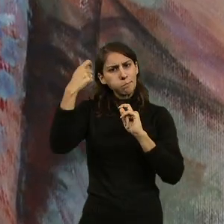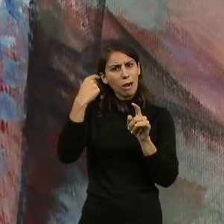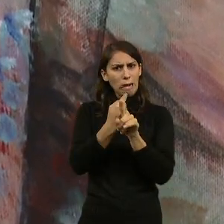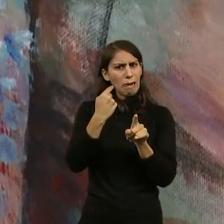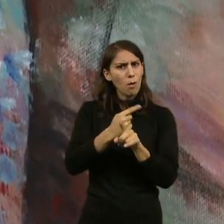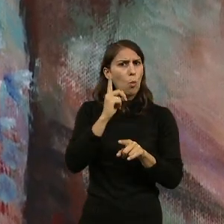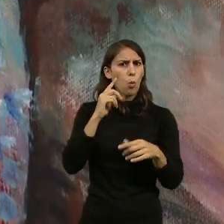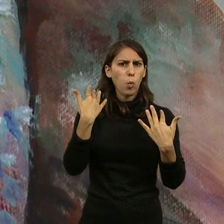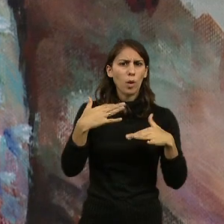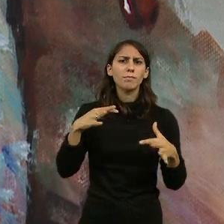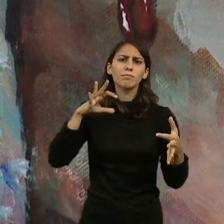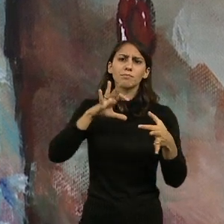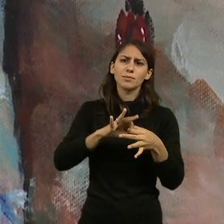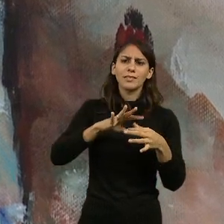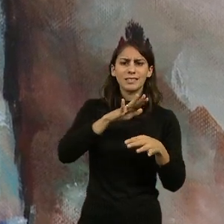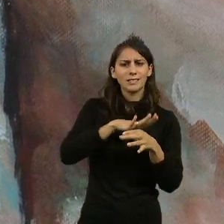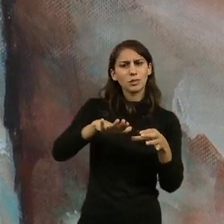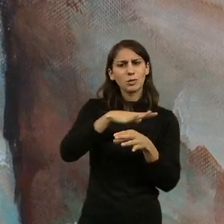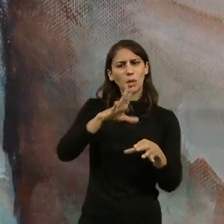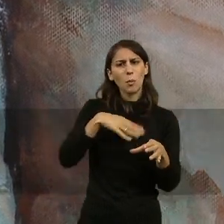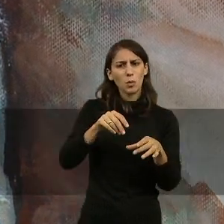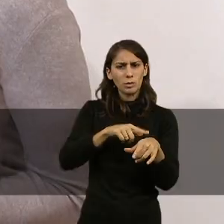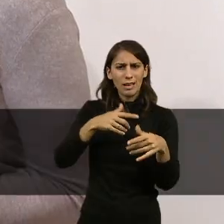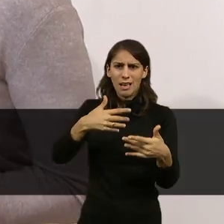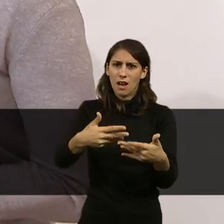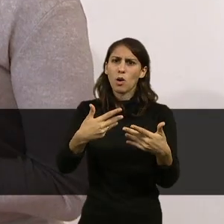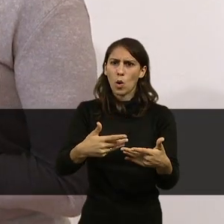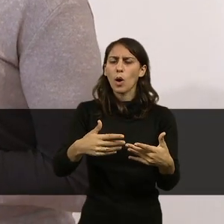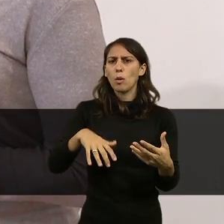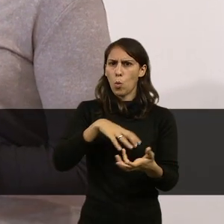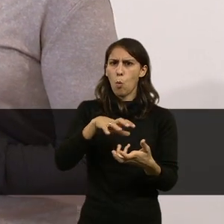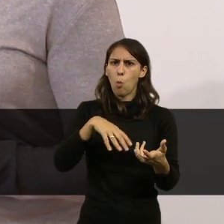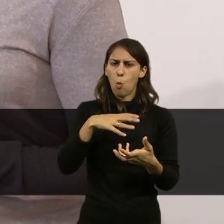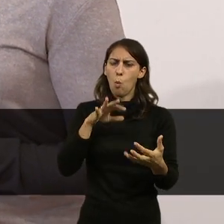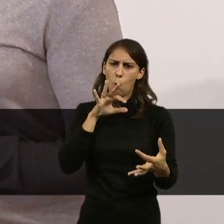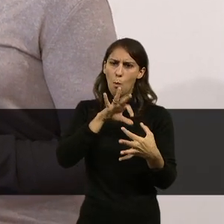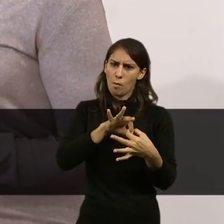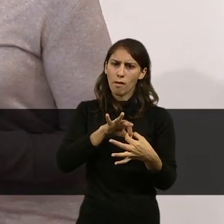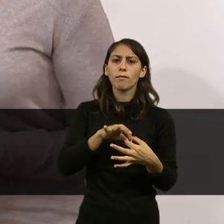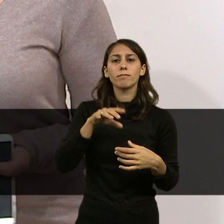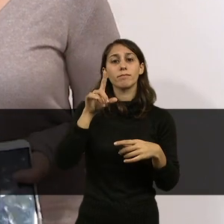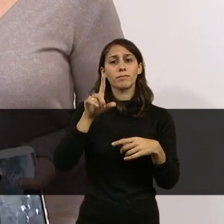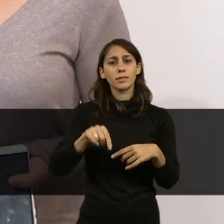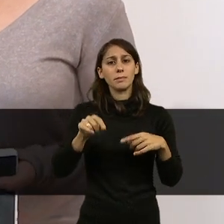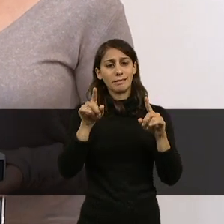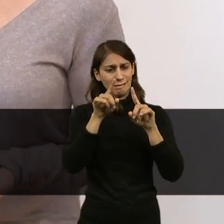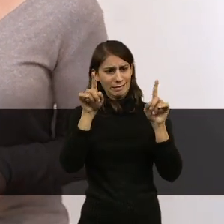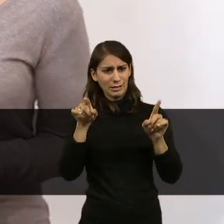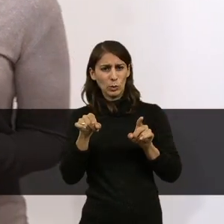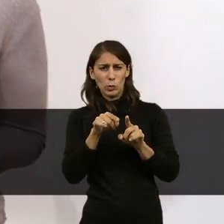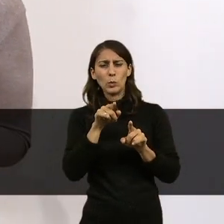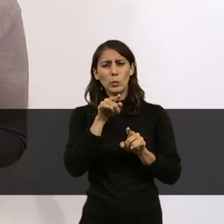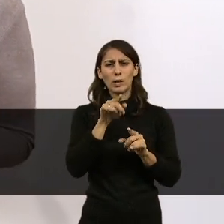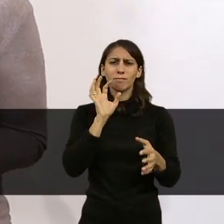chegamos. Também, no caso concreto deste quadro, o trabalho fotográfico de